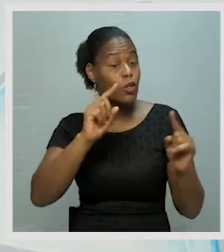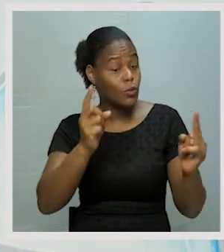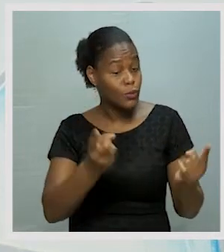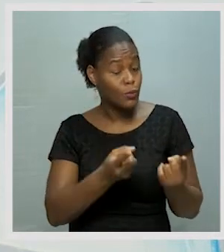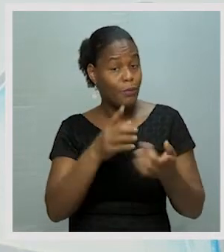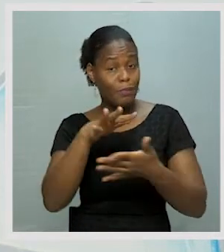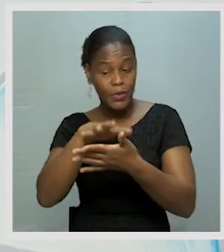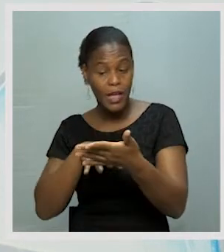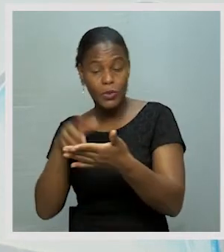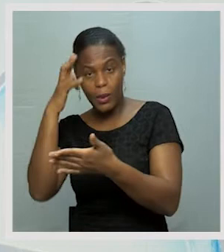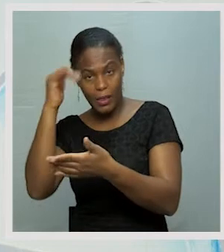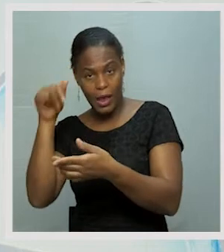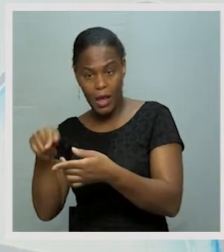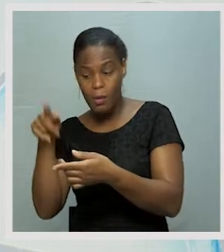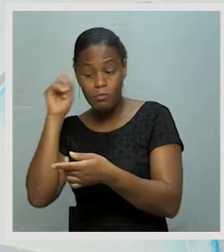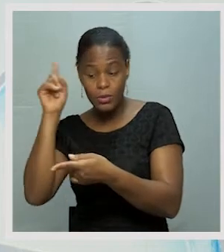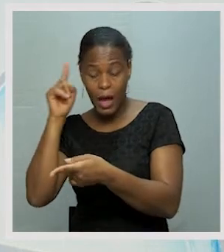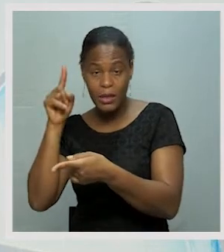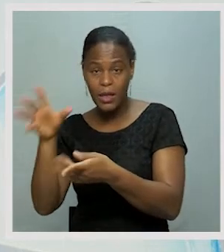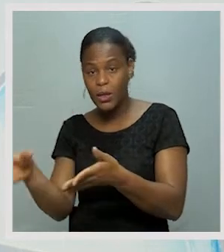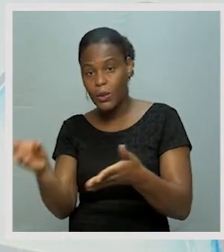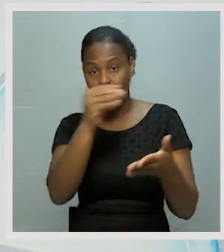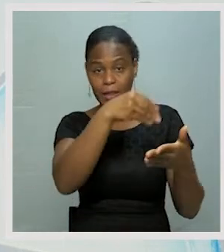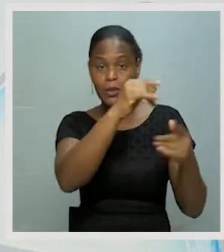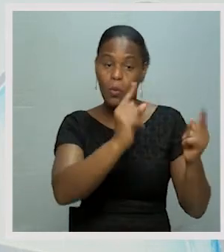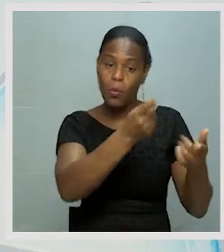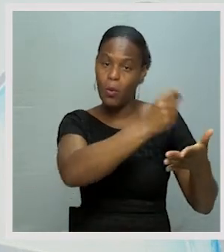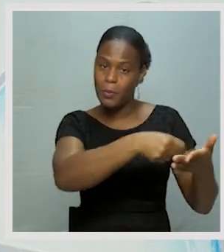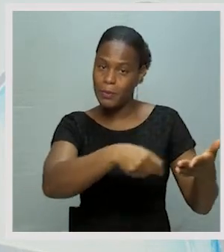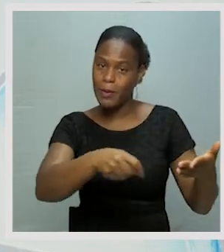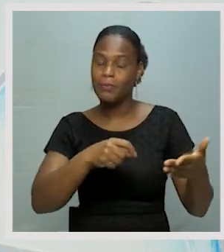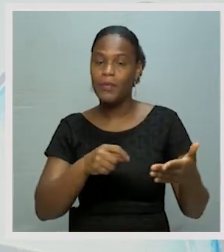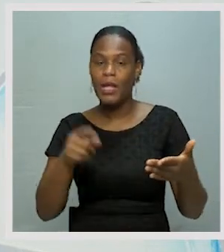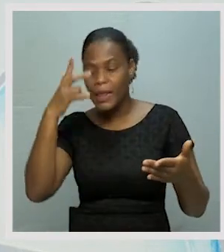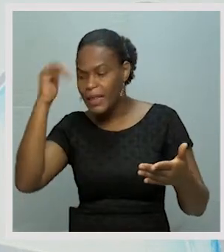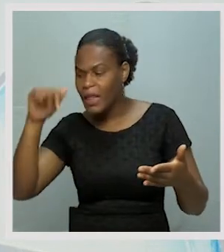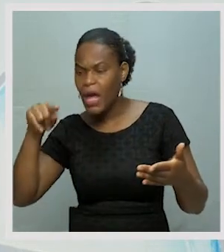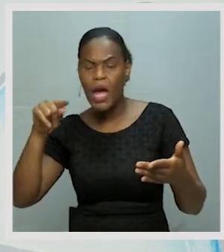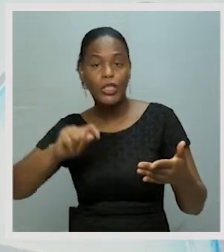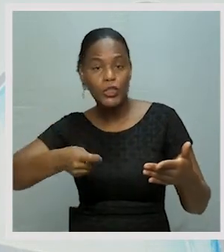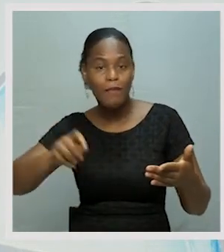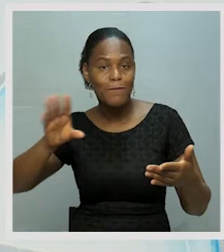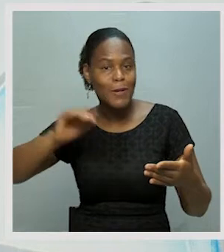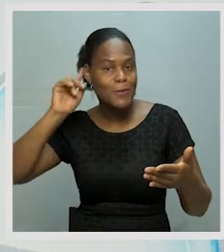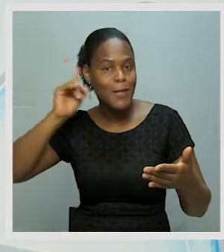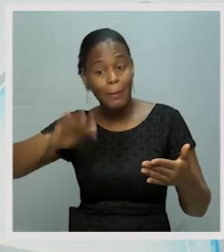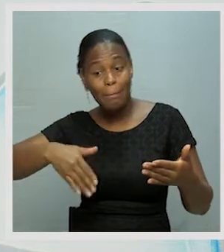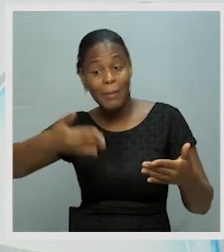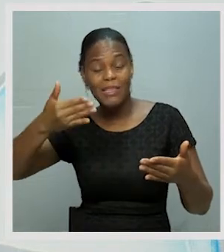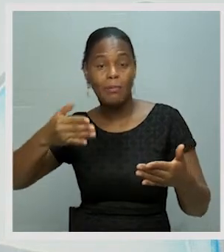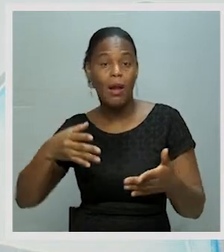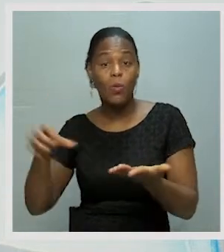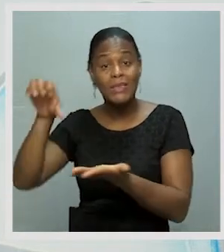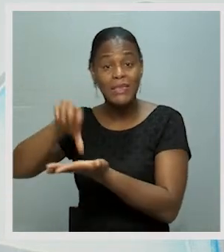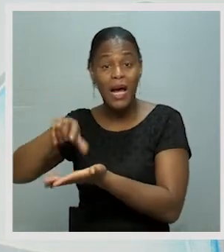as ideias importantes. A ideia-chave, a principal. O núcleo, o que é ali. Não é? E